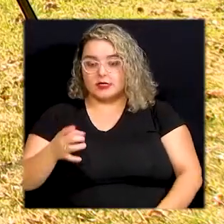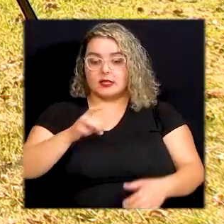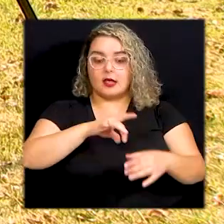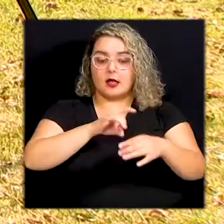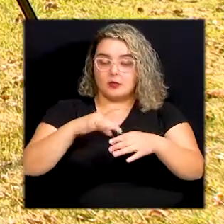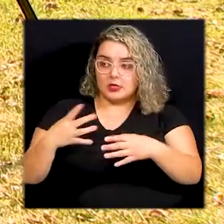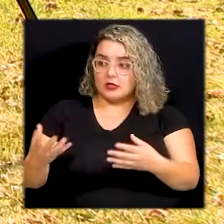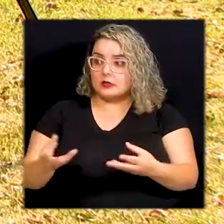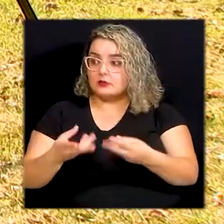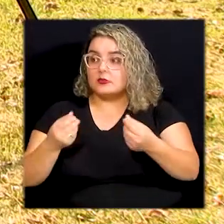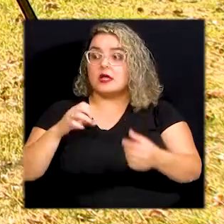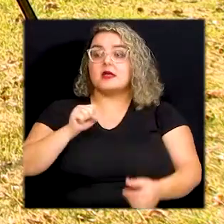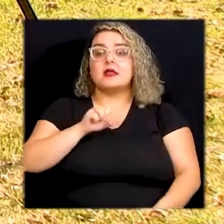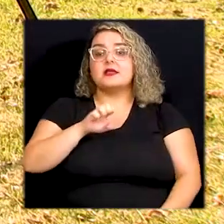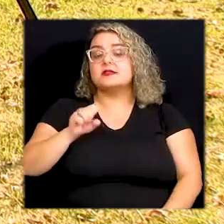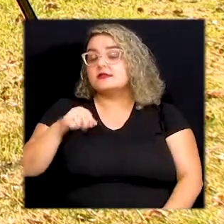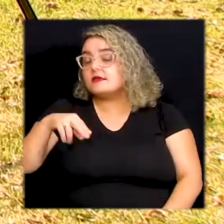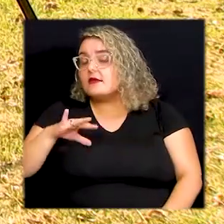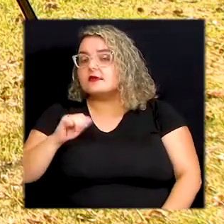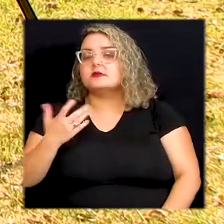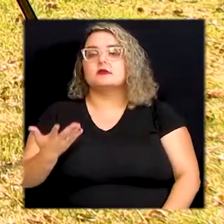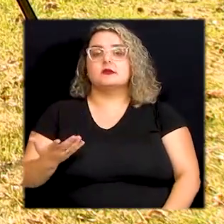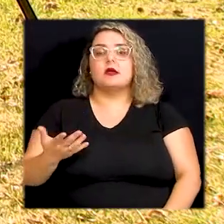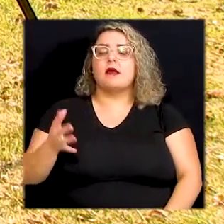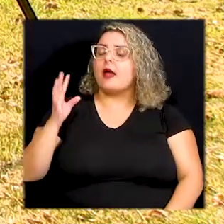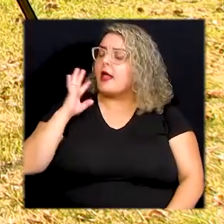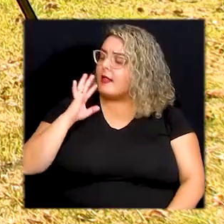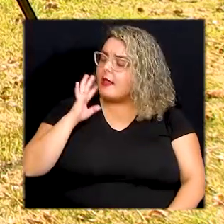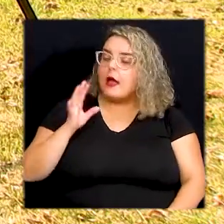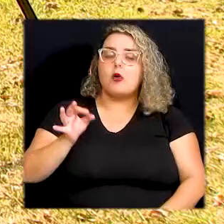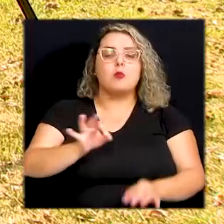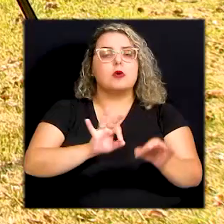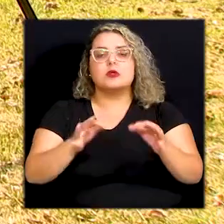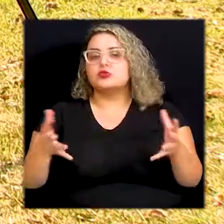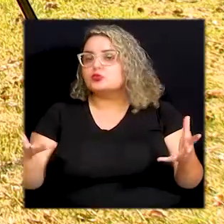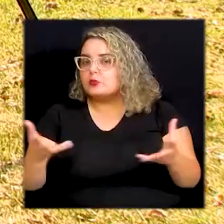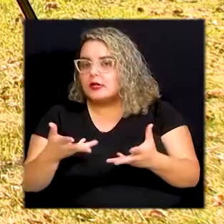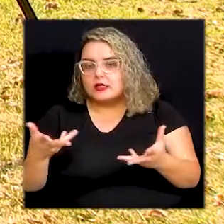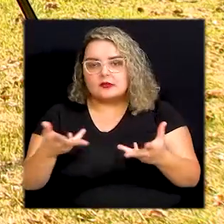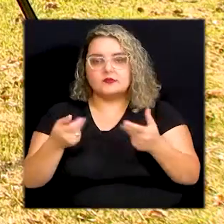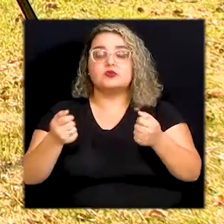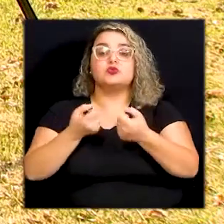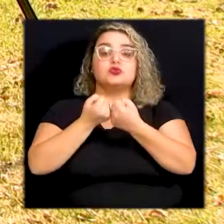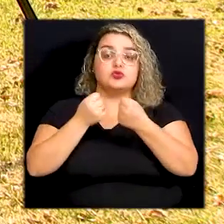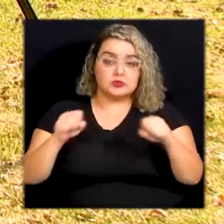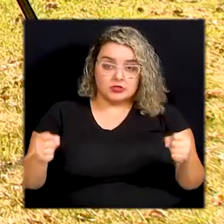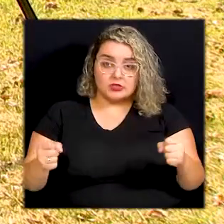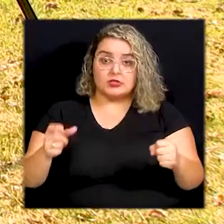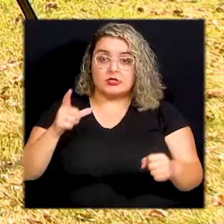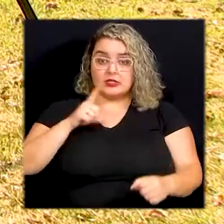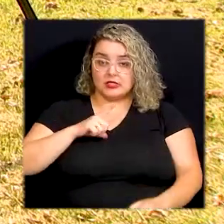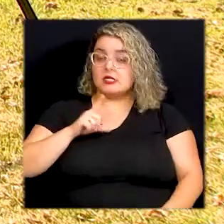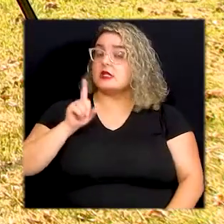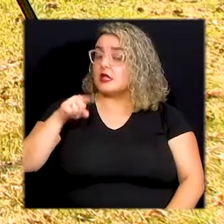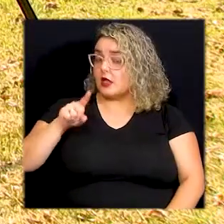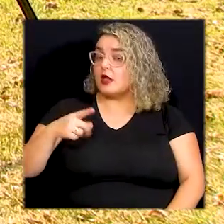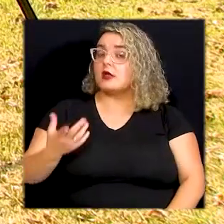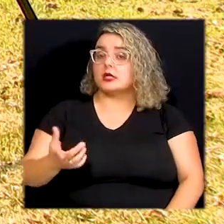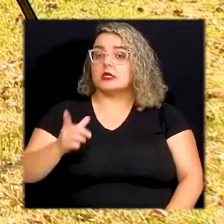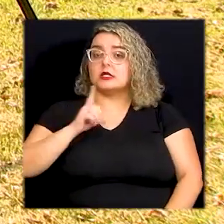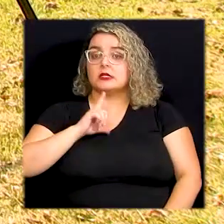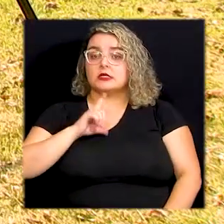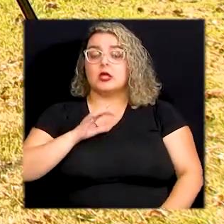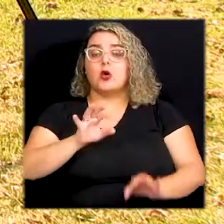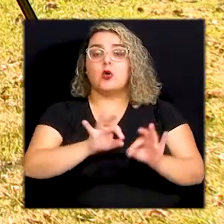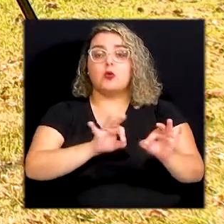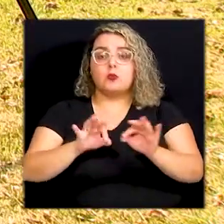ela planta. Que então, legal. O projeto é um projeto assim muito grande. E inclusive tem um fato que a